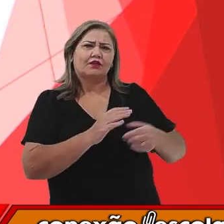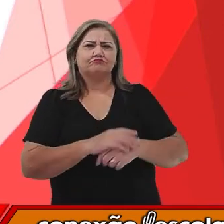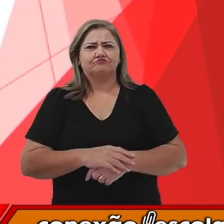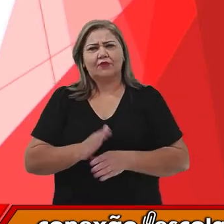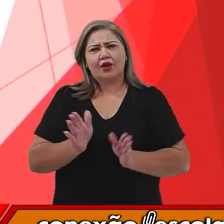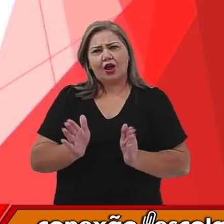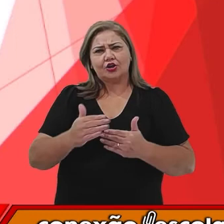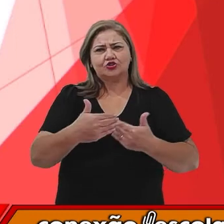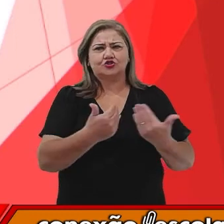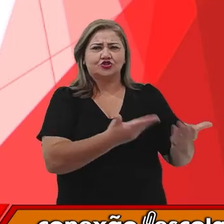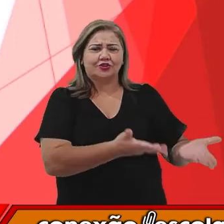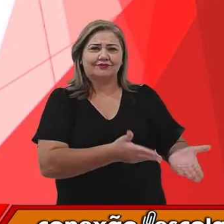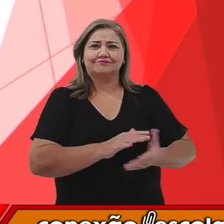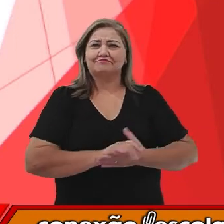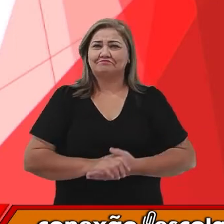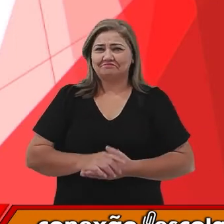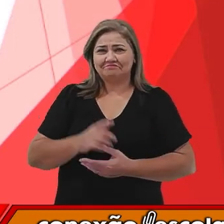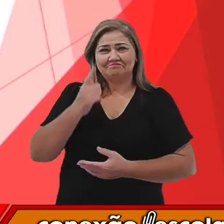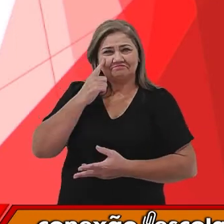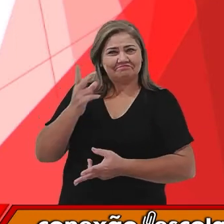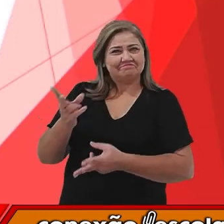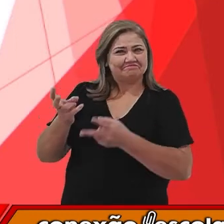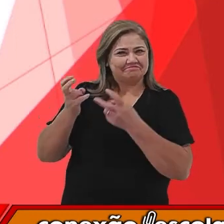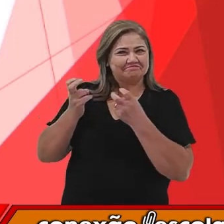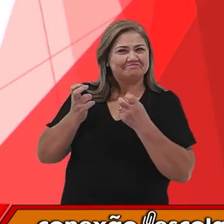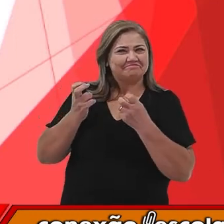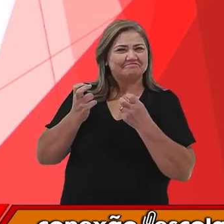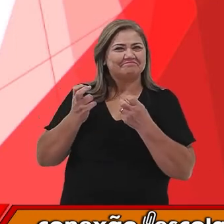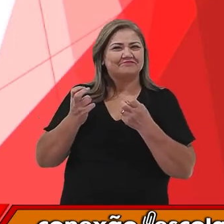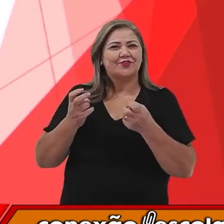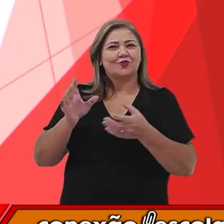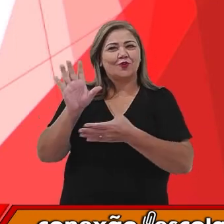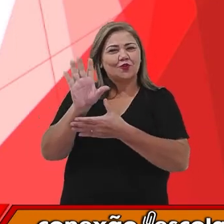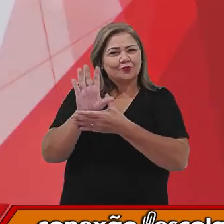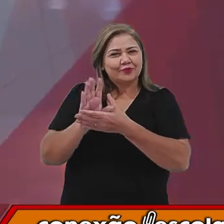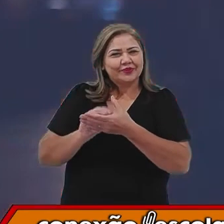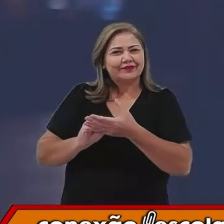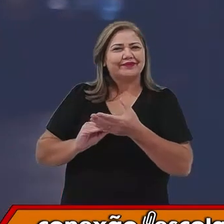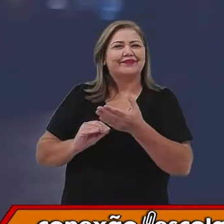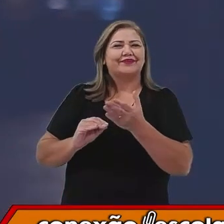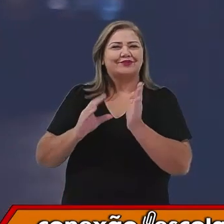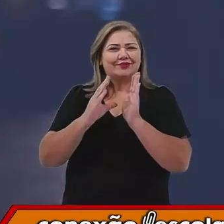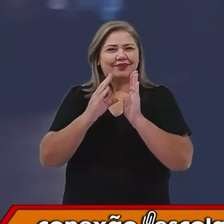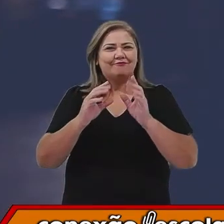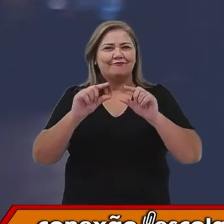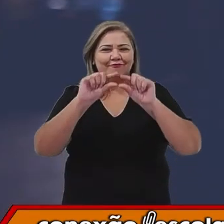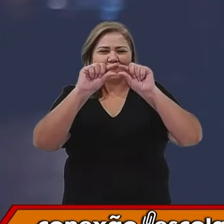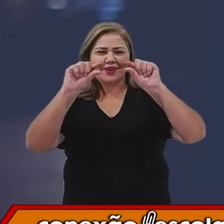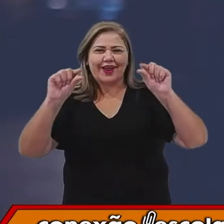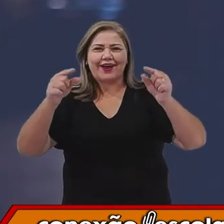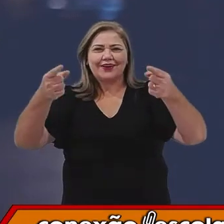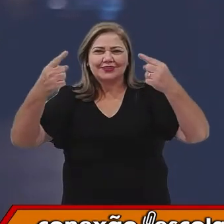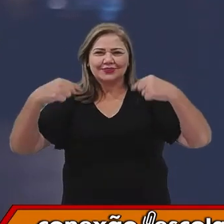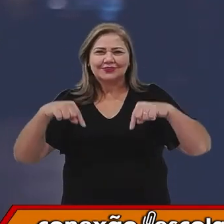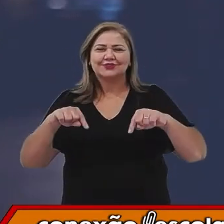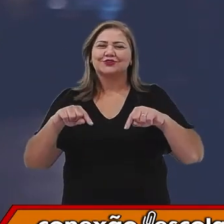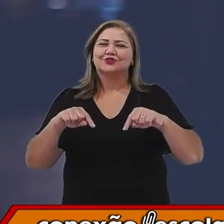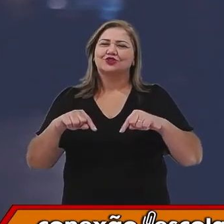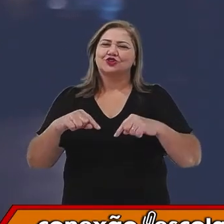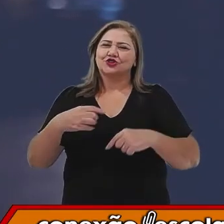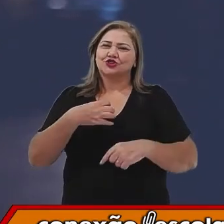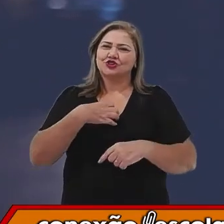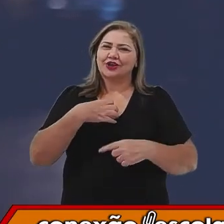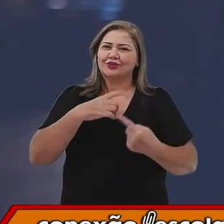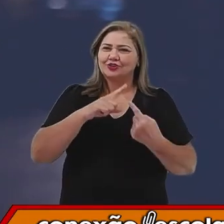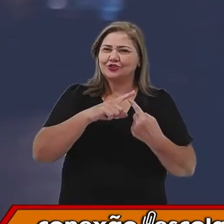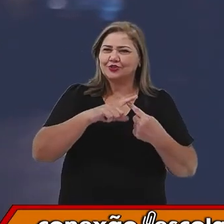essa caixa. Então veja, nós aqui reescrevemos um trecho que estava no discurso indireto, agora